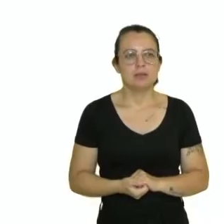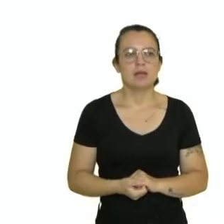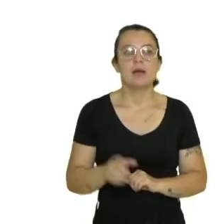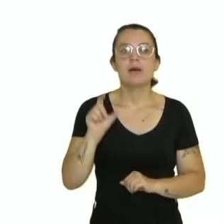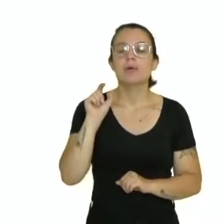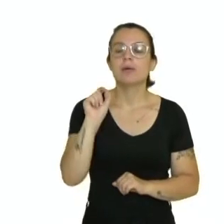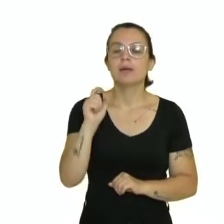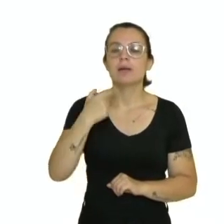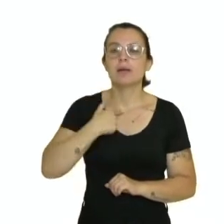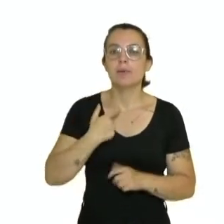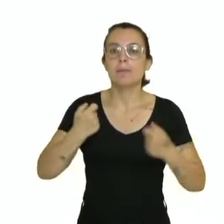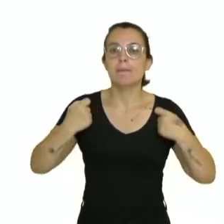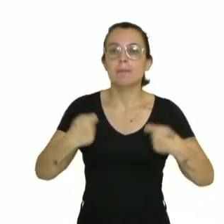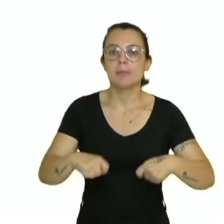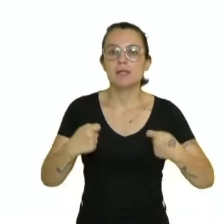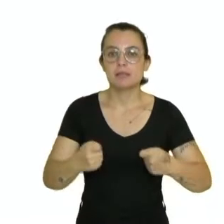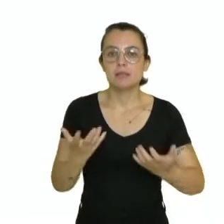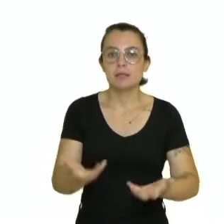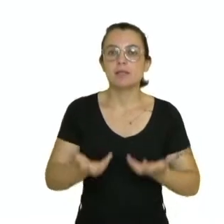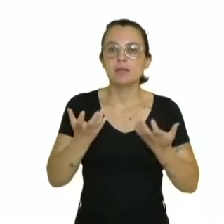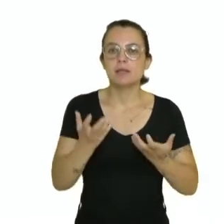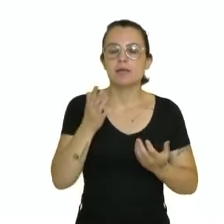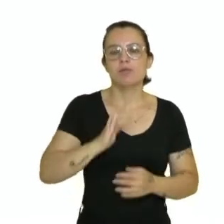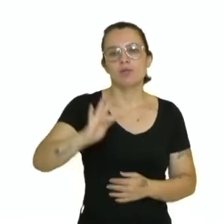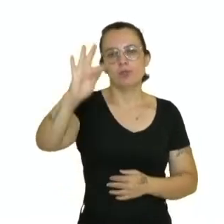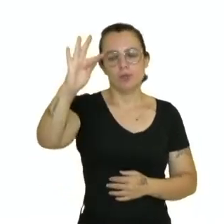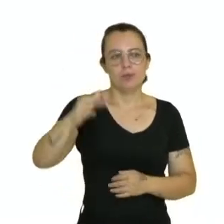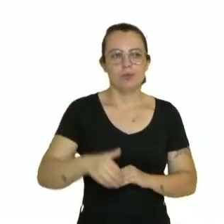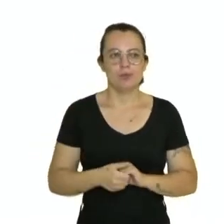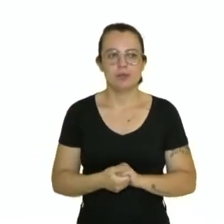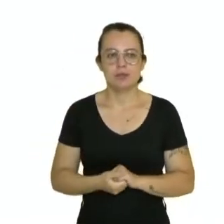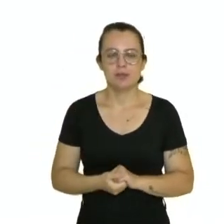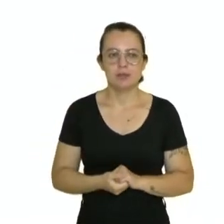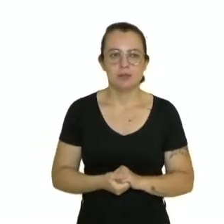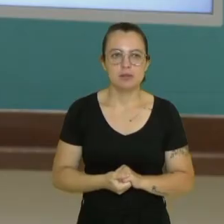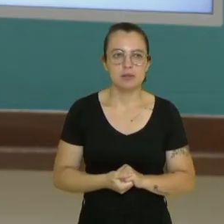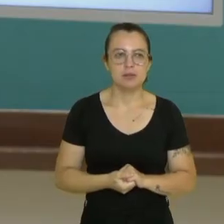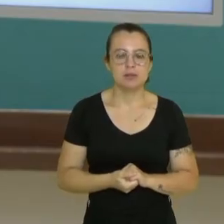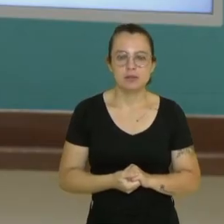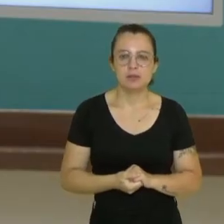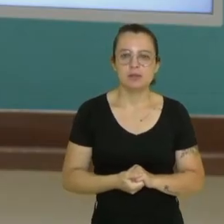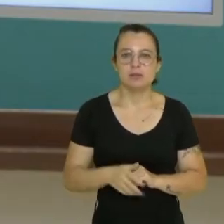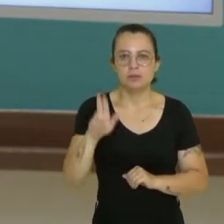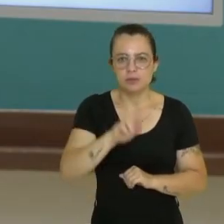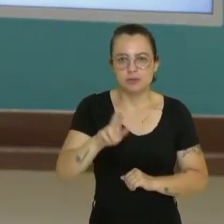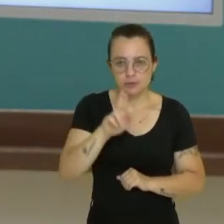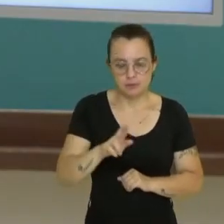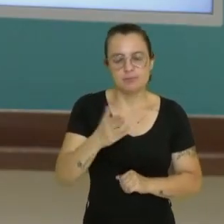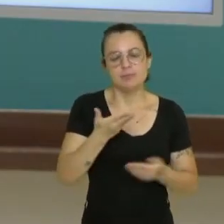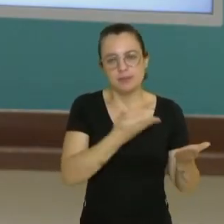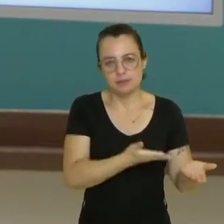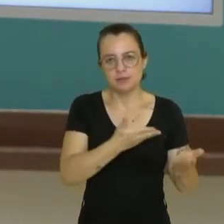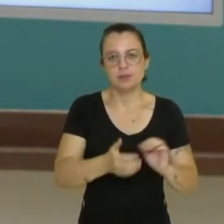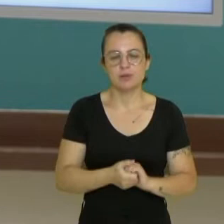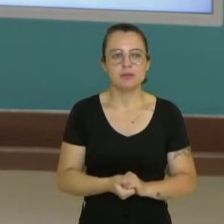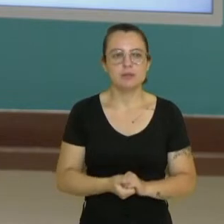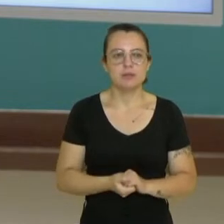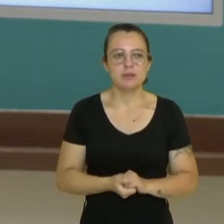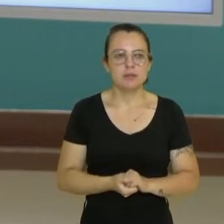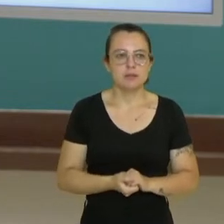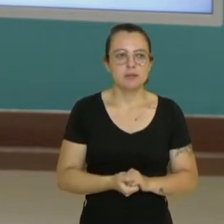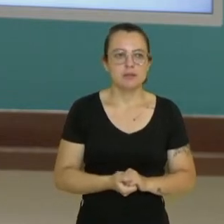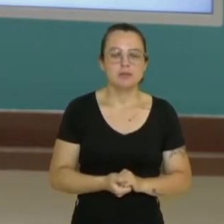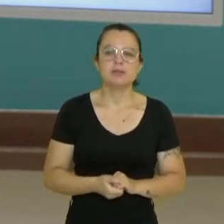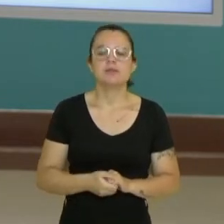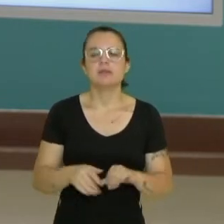vou precisar e querer no futuro, então esses 20% serão utilizados exatamente para isso. Até mesmo,